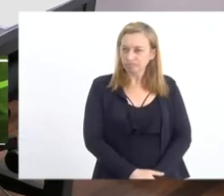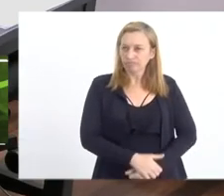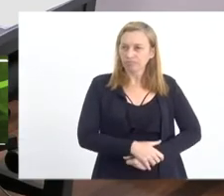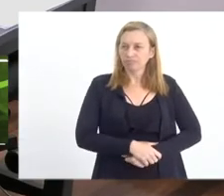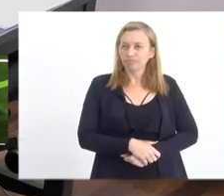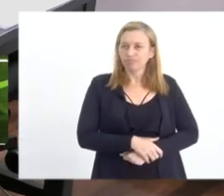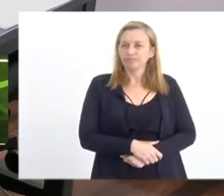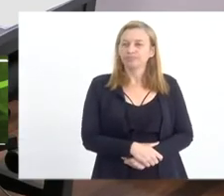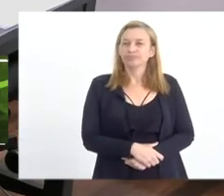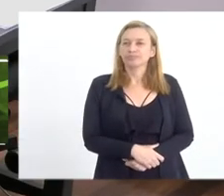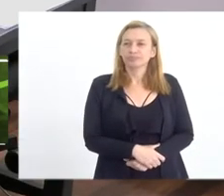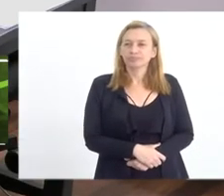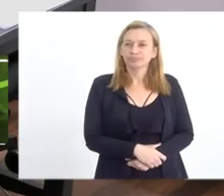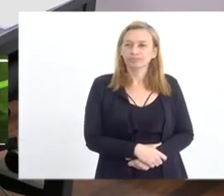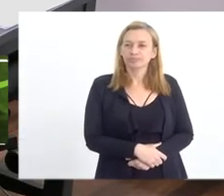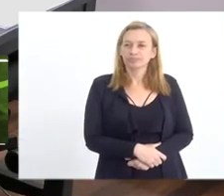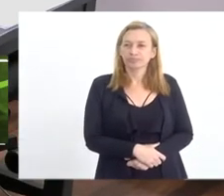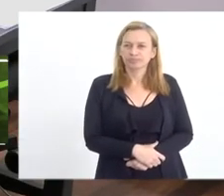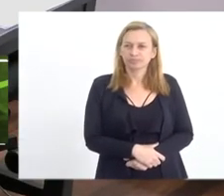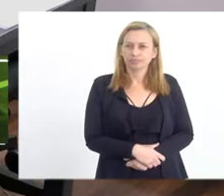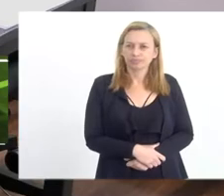levantada.